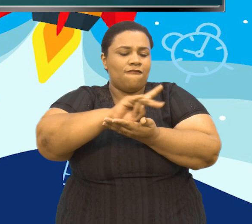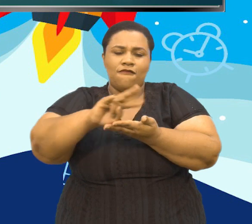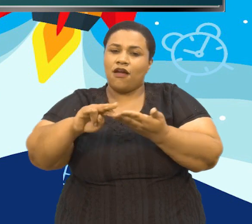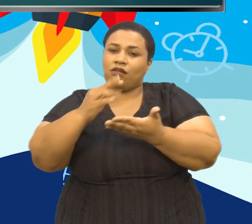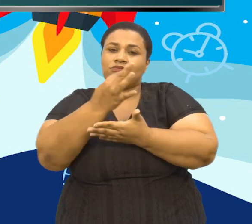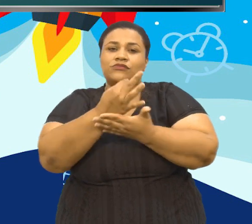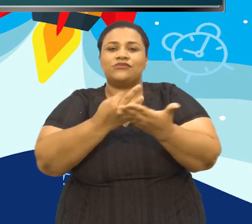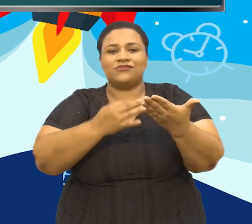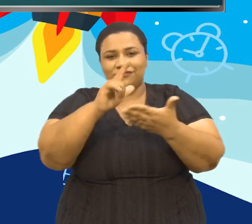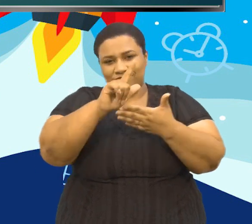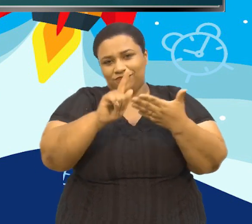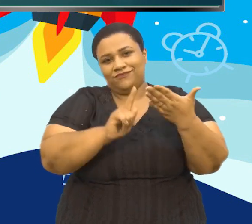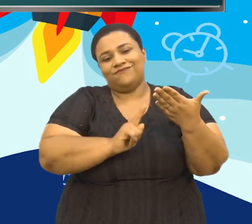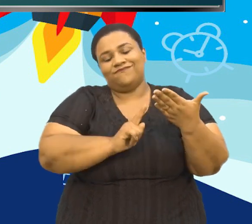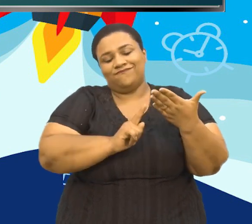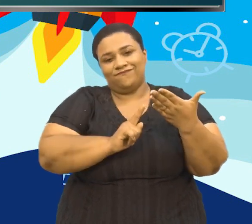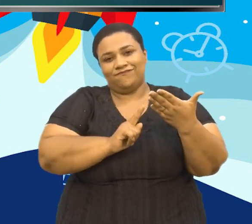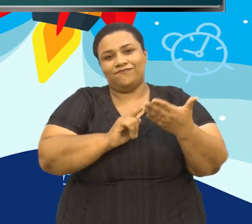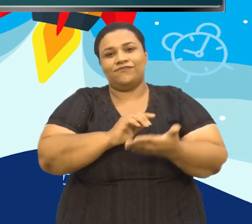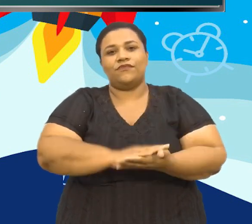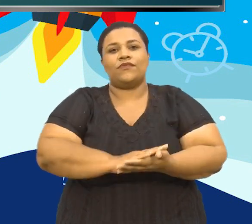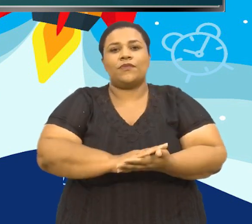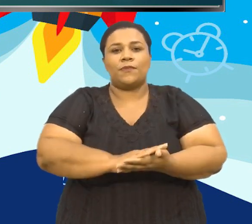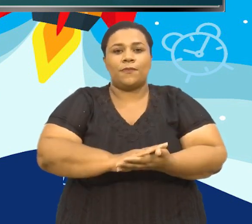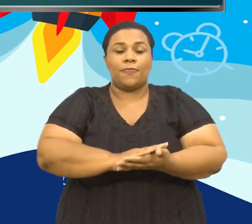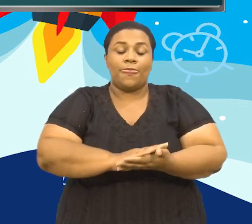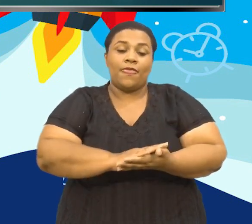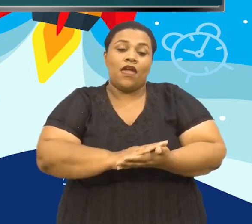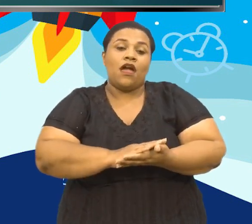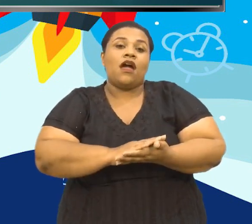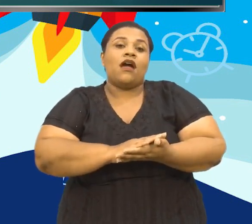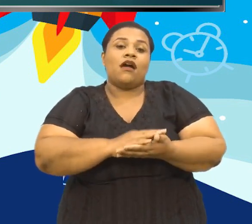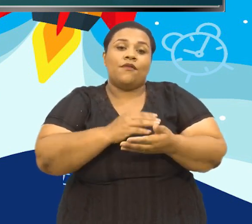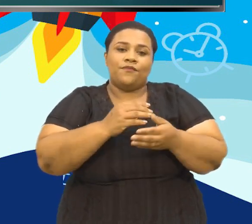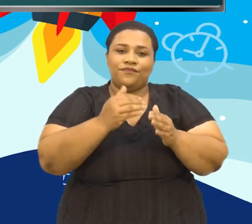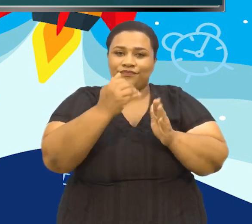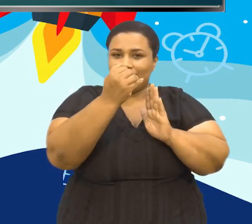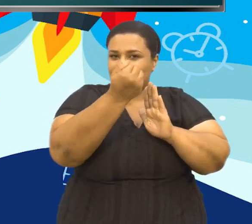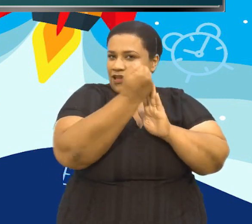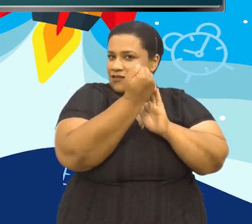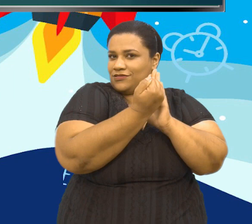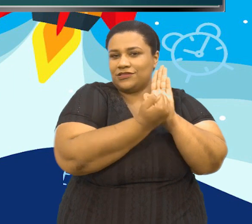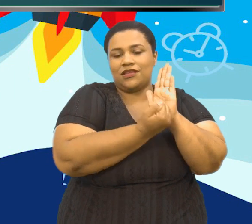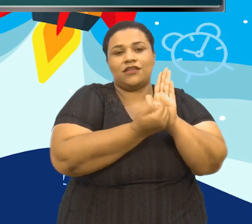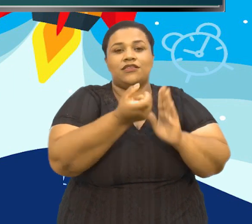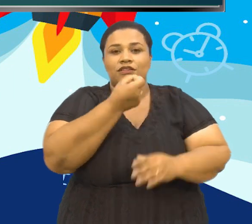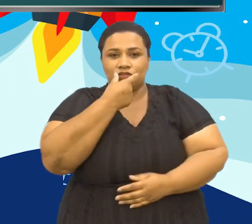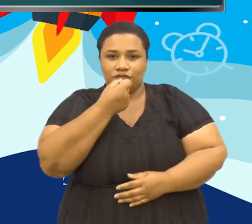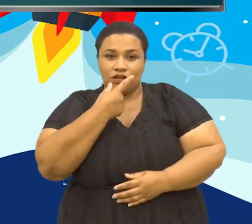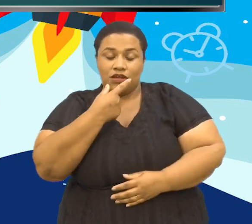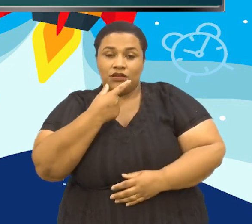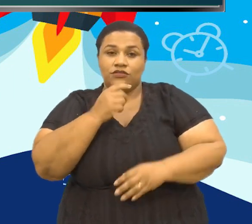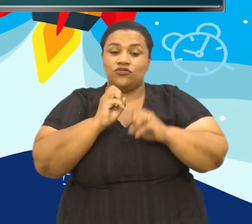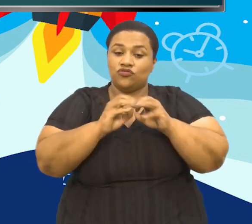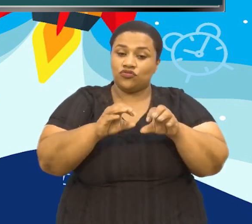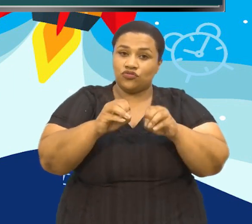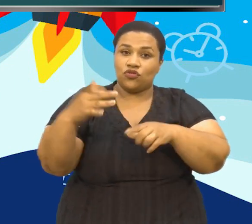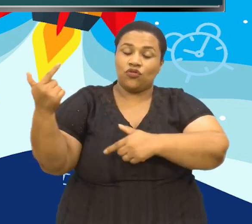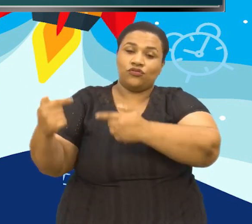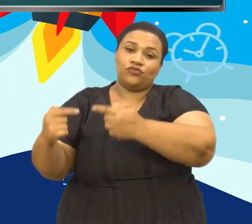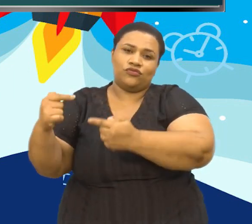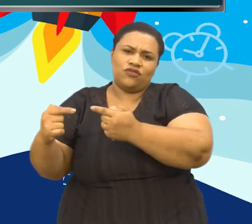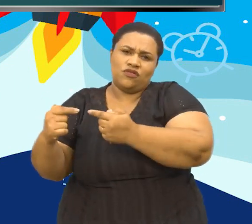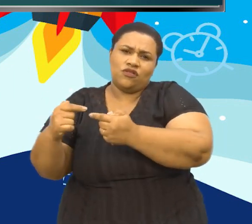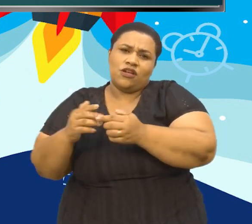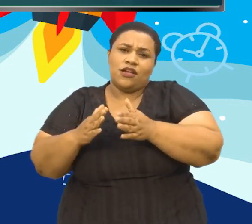vários outros textos, gêneros textuais, bula de remédio, instruções de jogo.